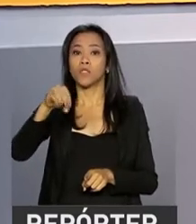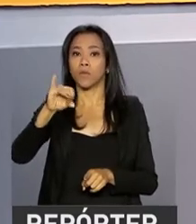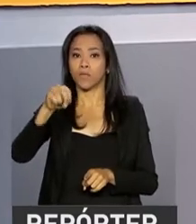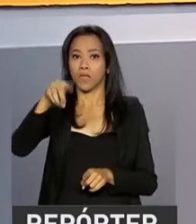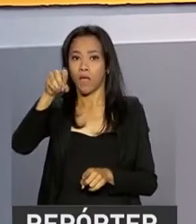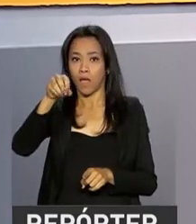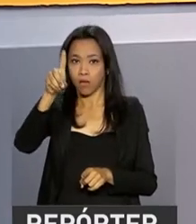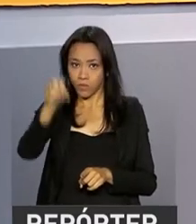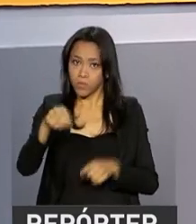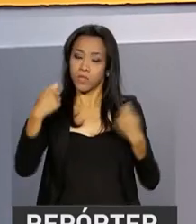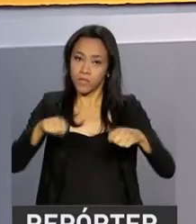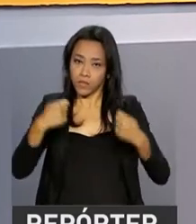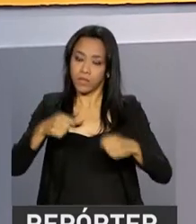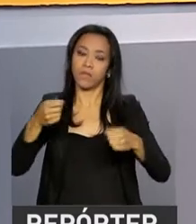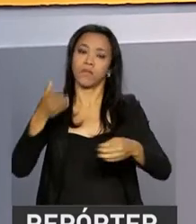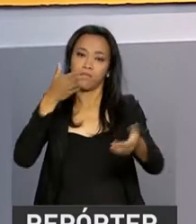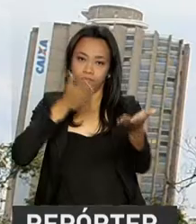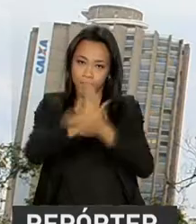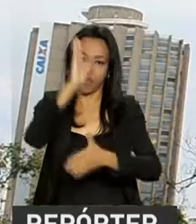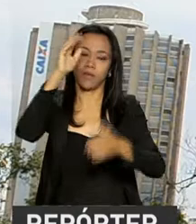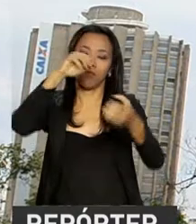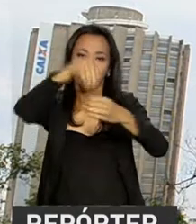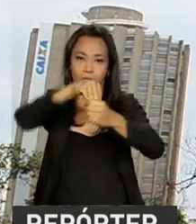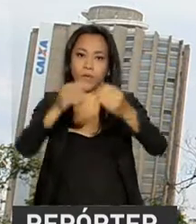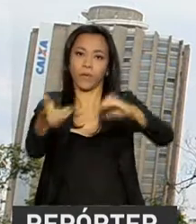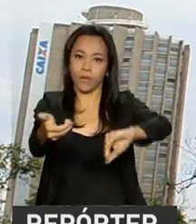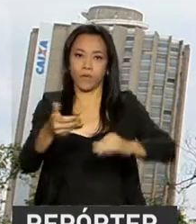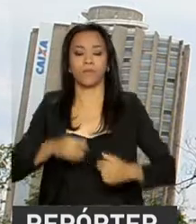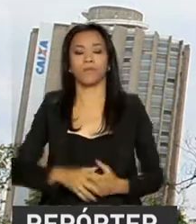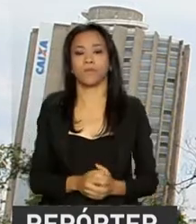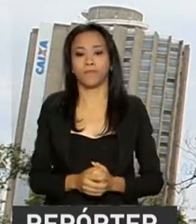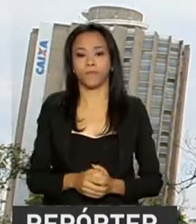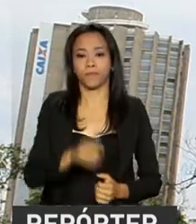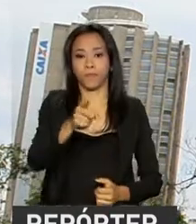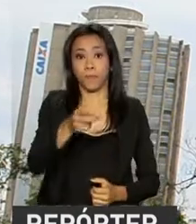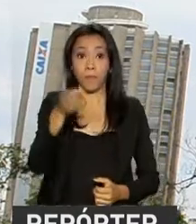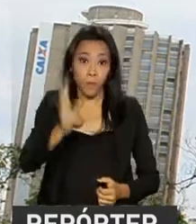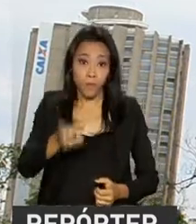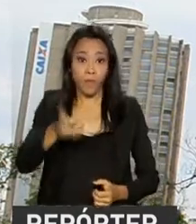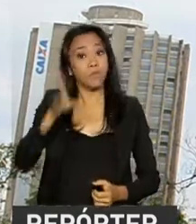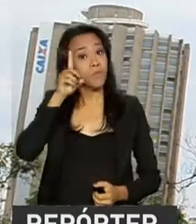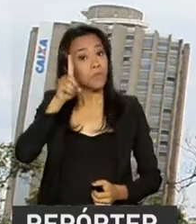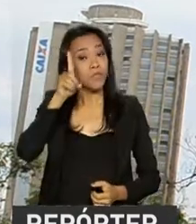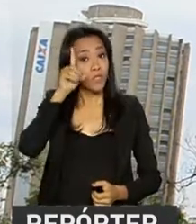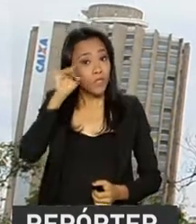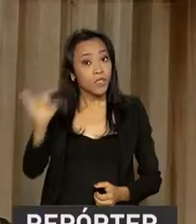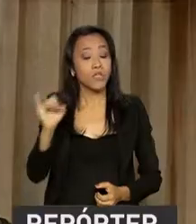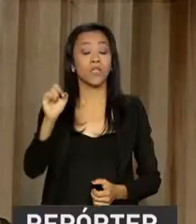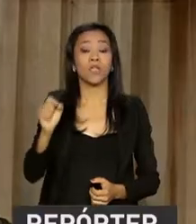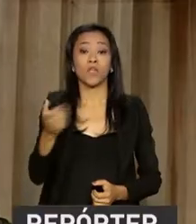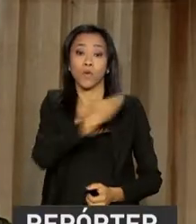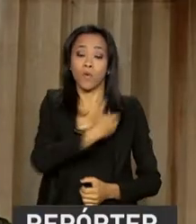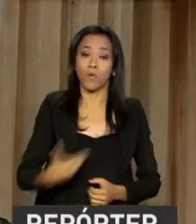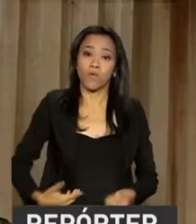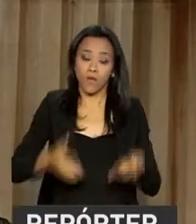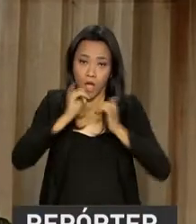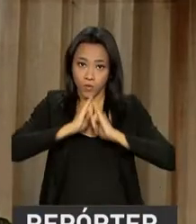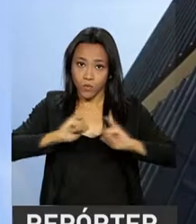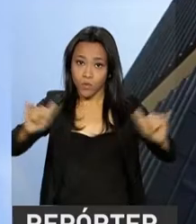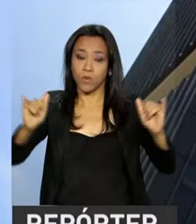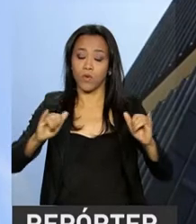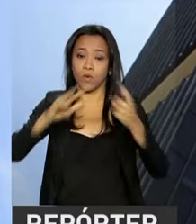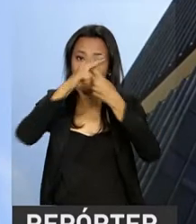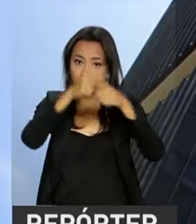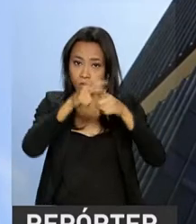passar pelo congresso nacional no mesmo dia em que o governo anunciou a mudança da meta fiscal